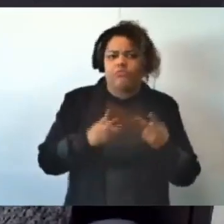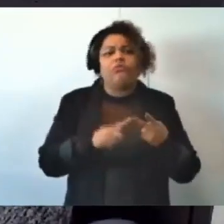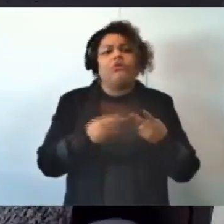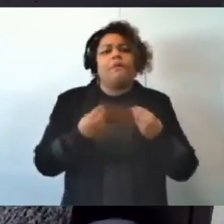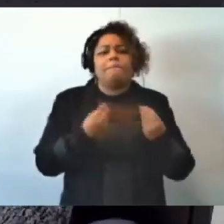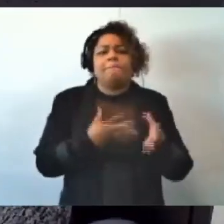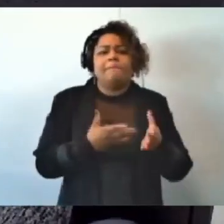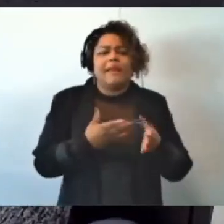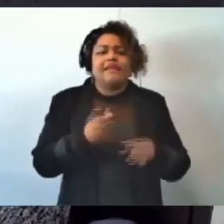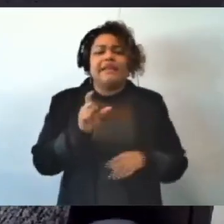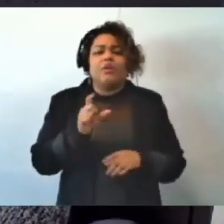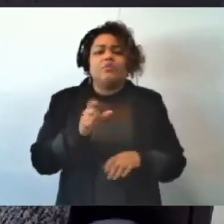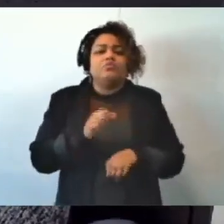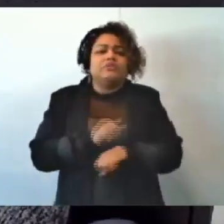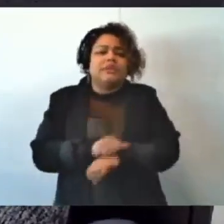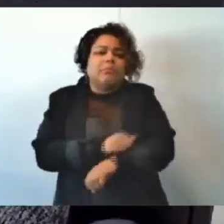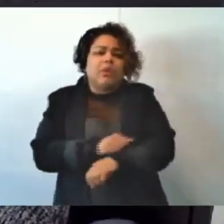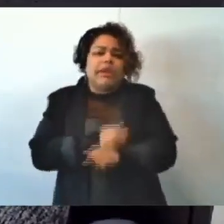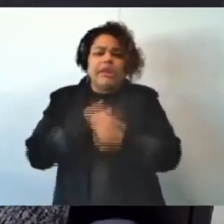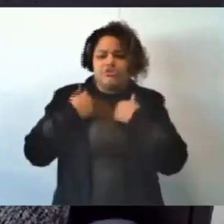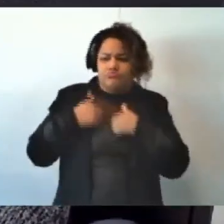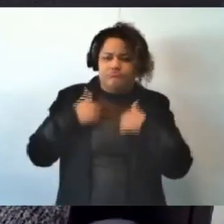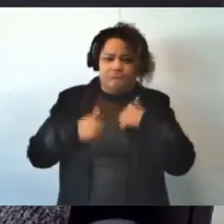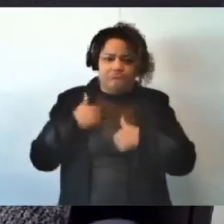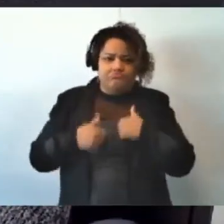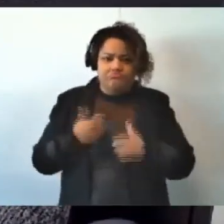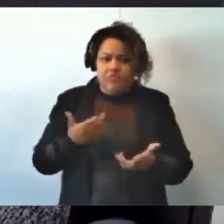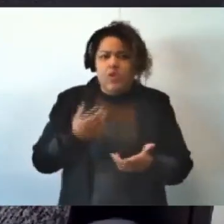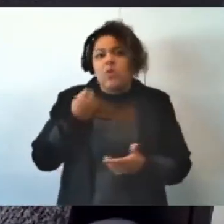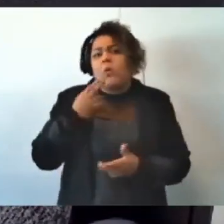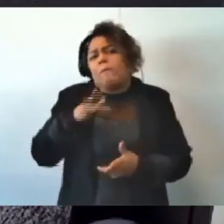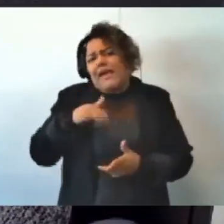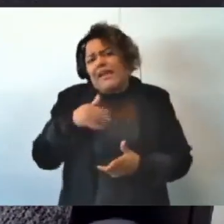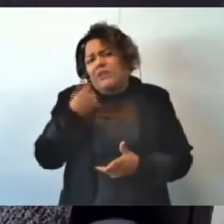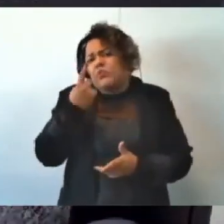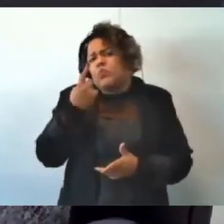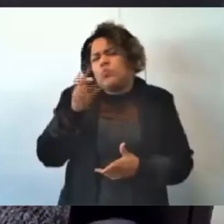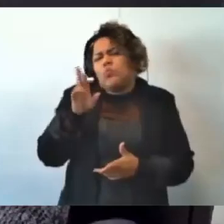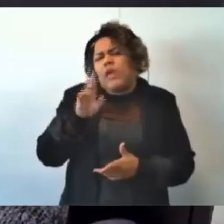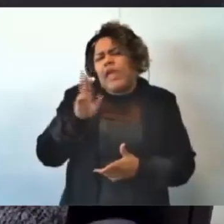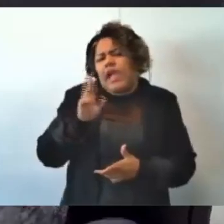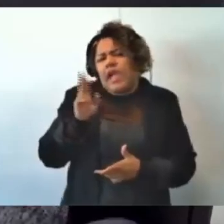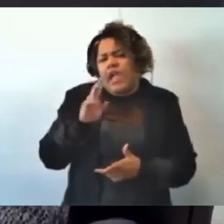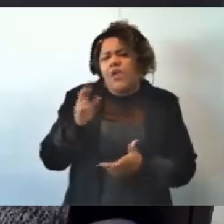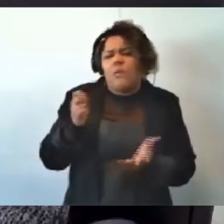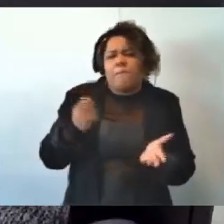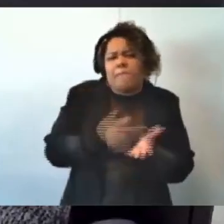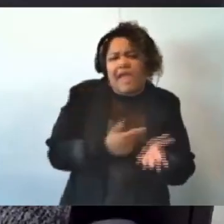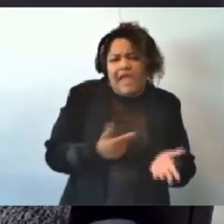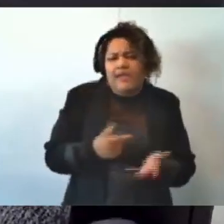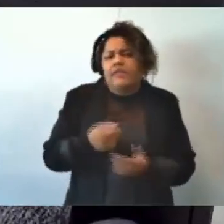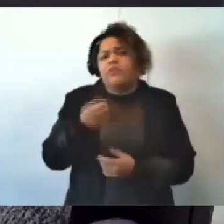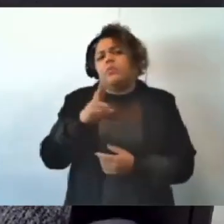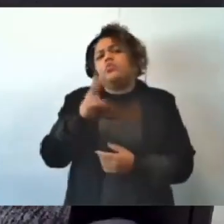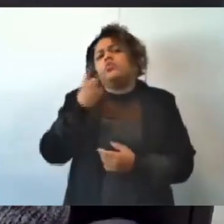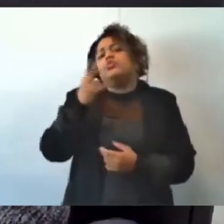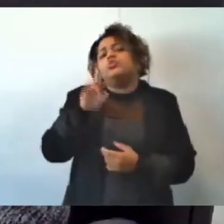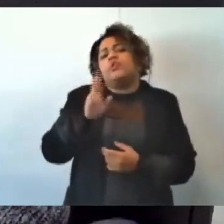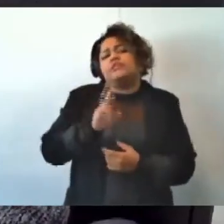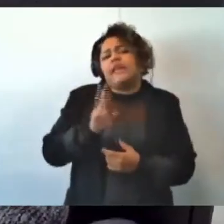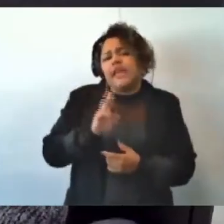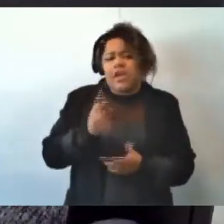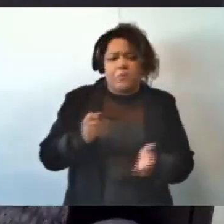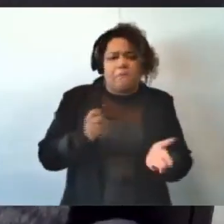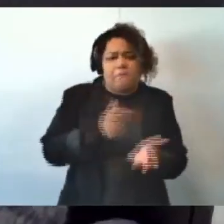sabonete pequeno para tomar um banho, nem que fosse cobrado R$1 de taxa. entendeu? R$2 de taxa, como acontece muito